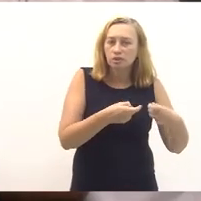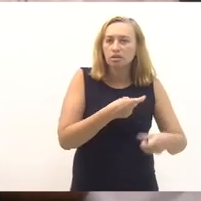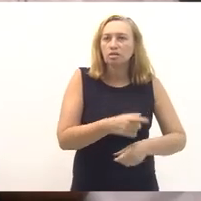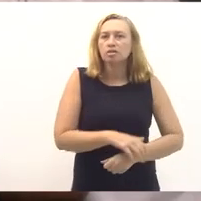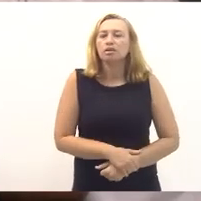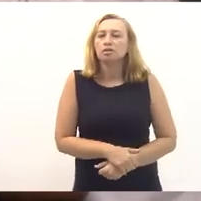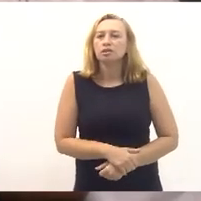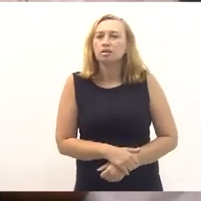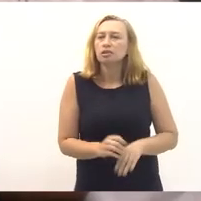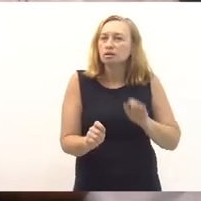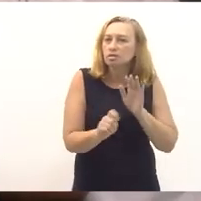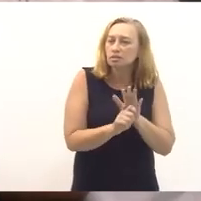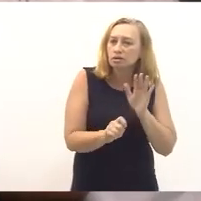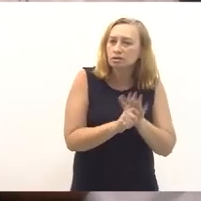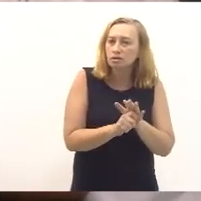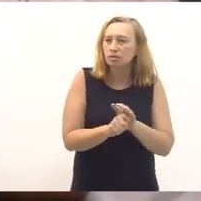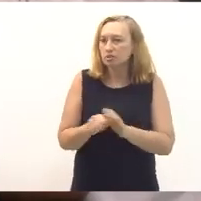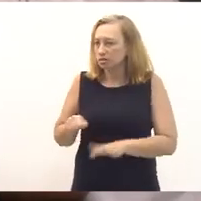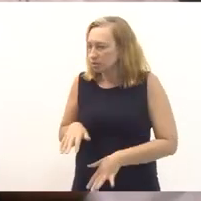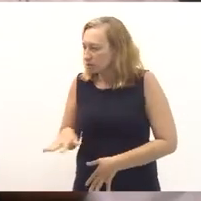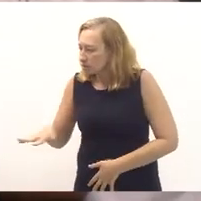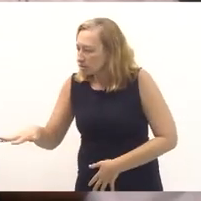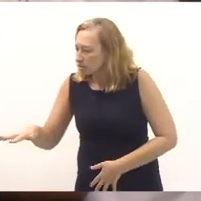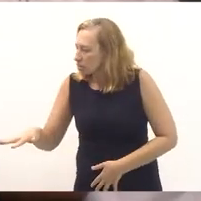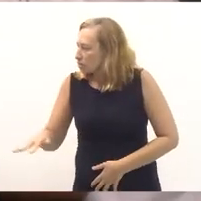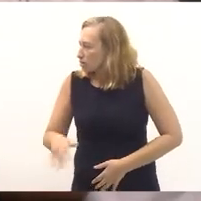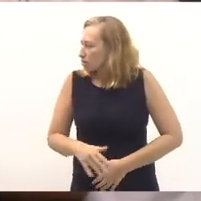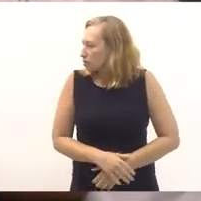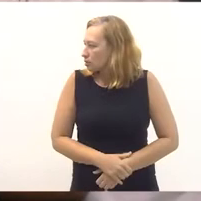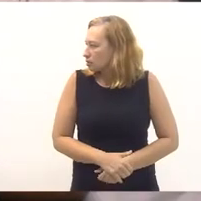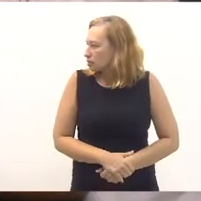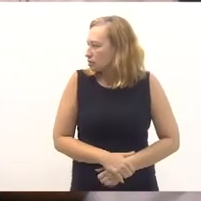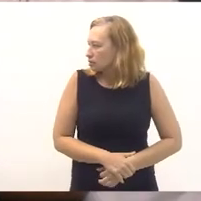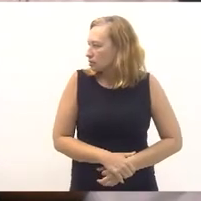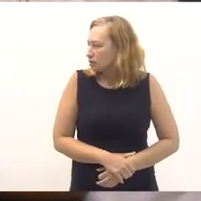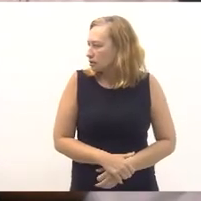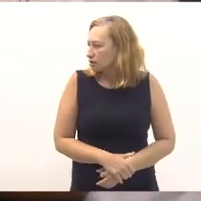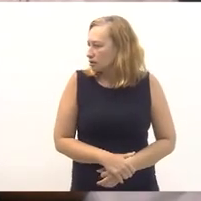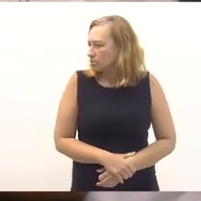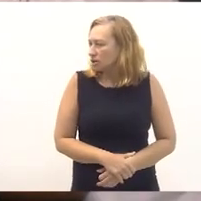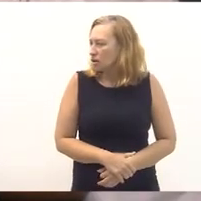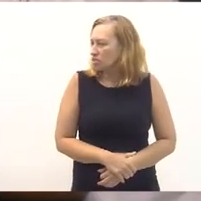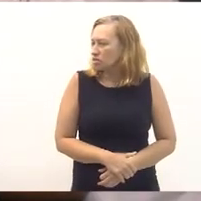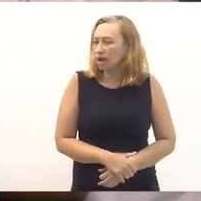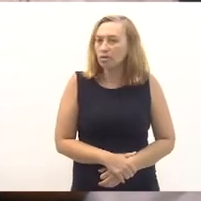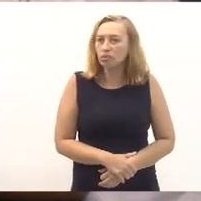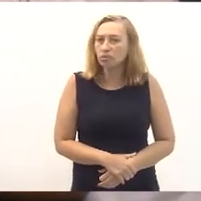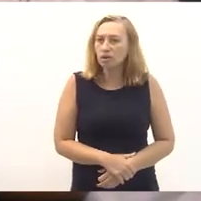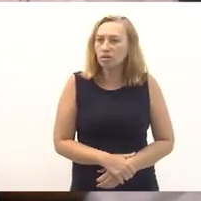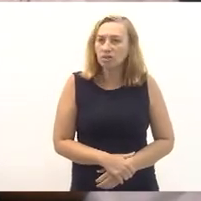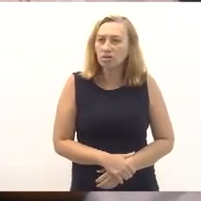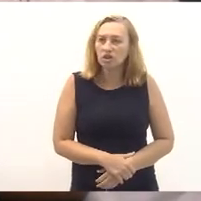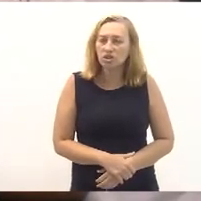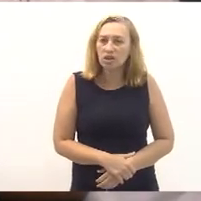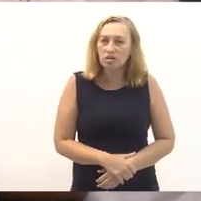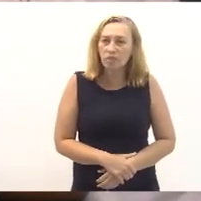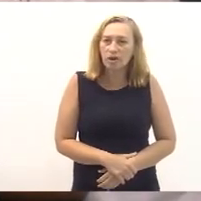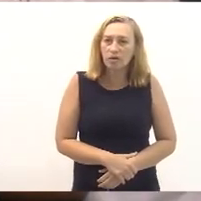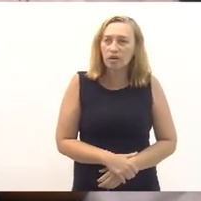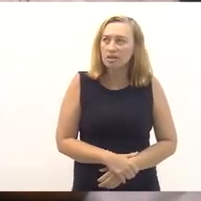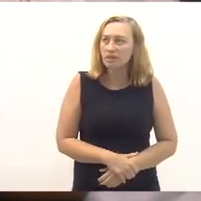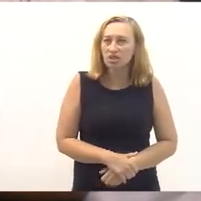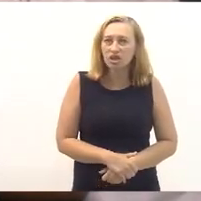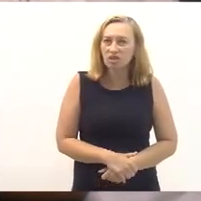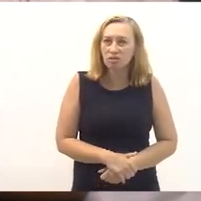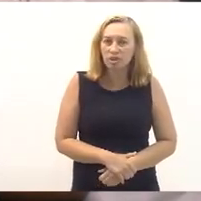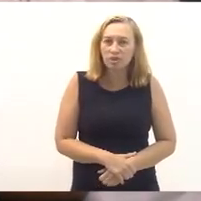e as drogas e nas comunidades que essa morto Andrade toda a gente também não resolve só mudando a política de